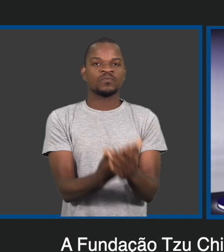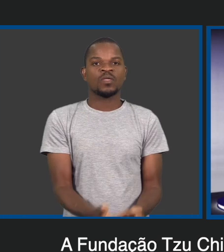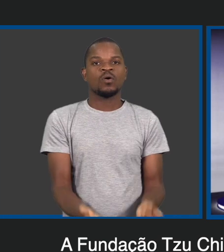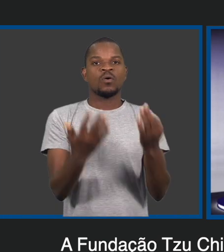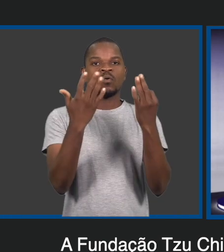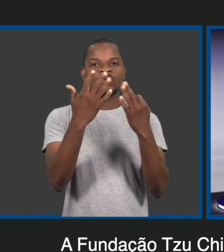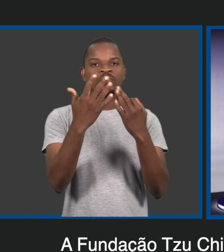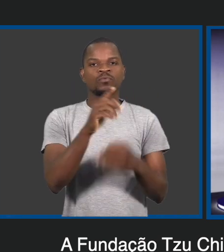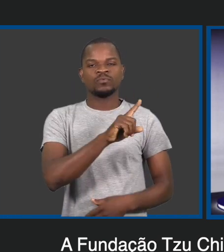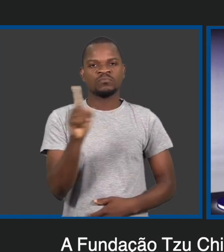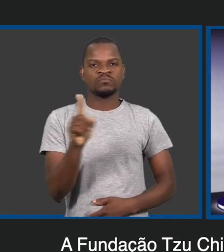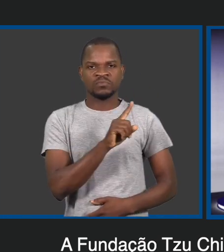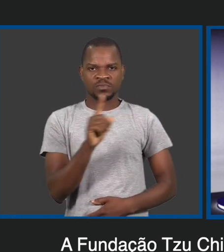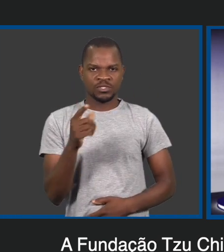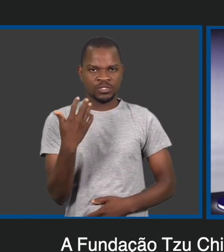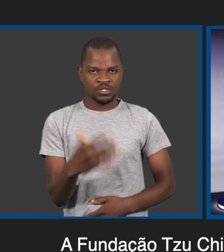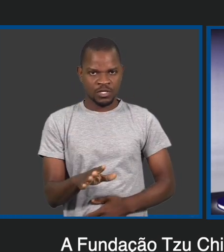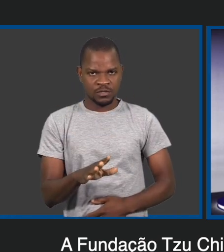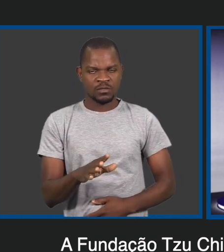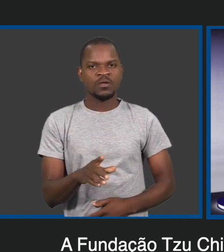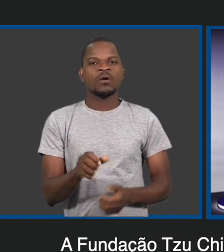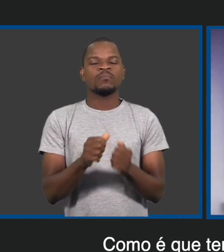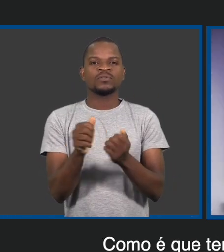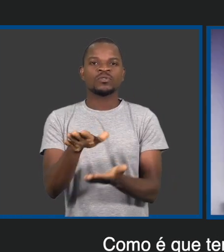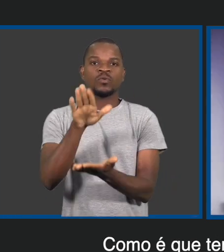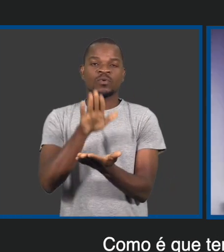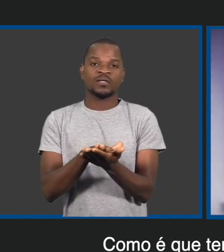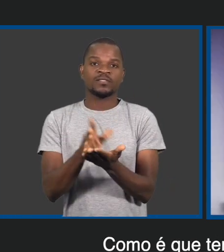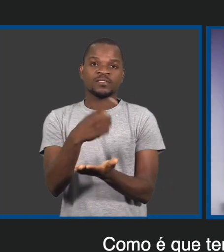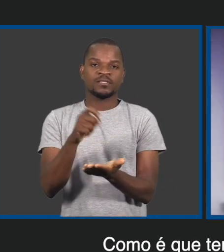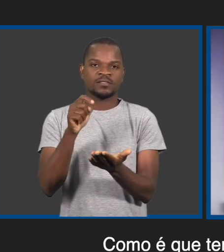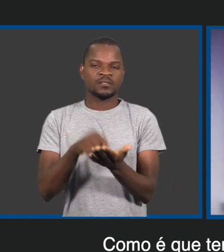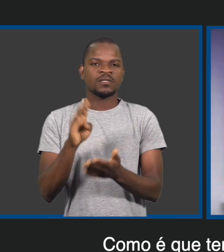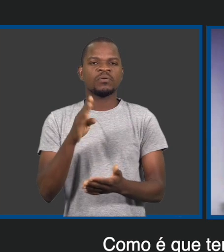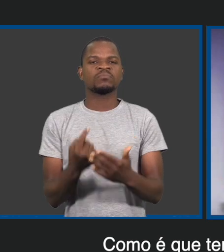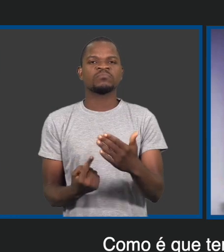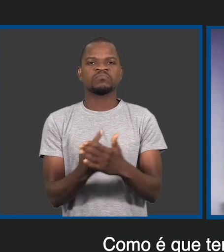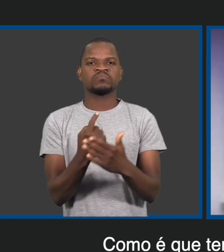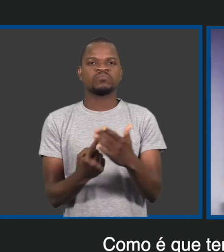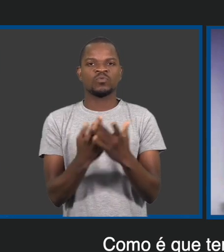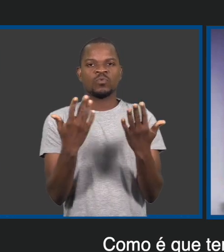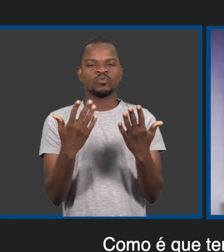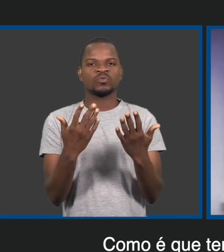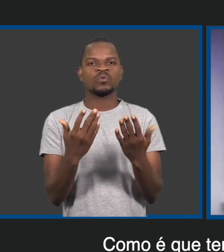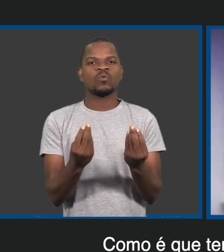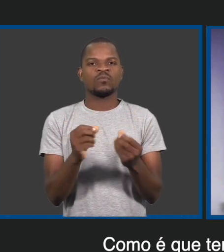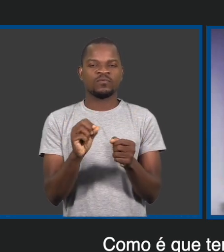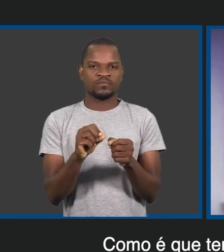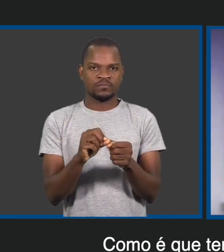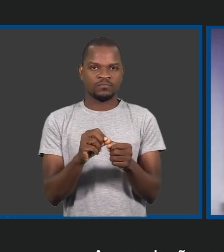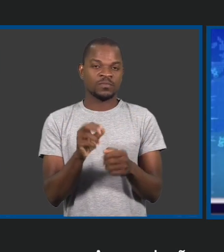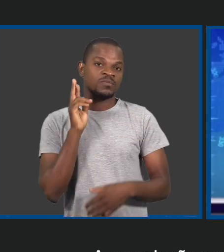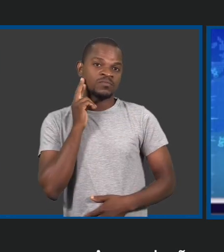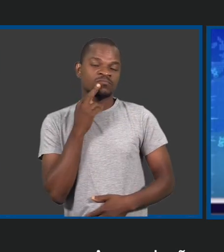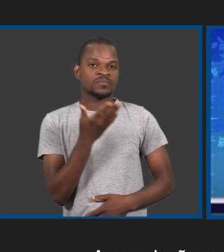para na zona centro, não só. Como é que tem olhado concretamente na cidade da Beira que houve mais incidência desse